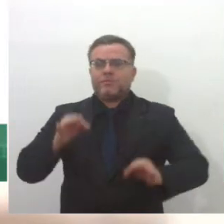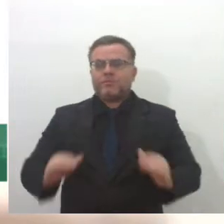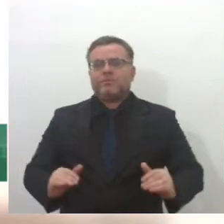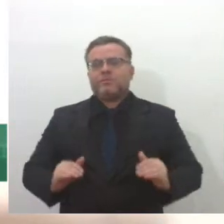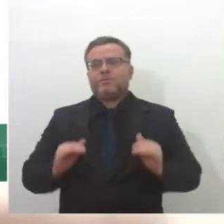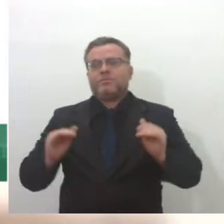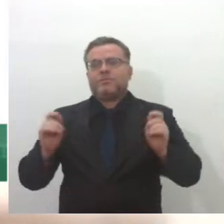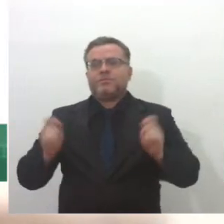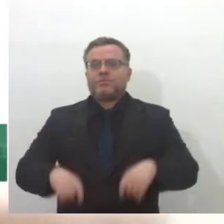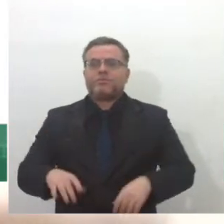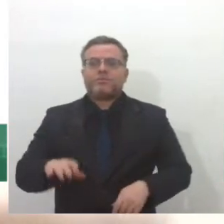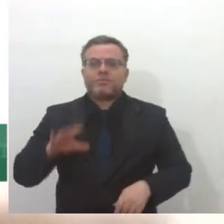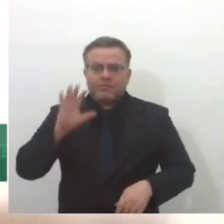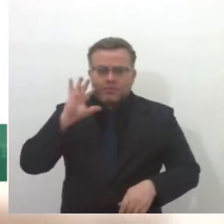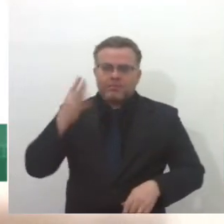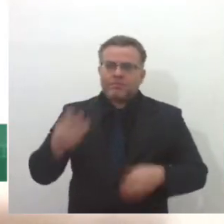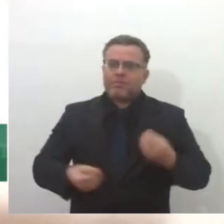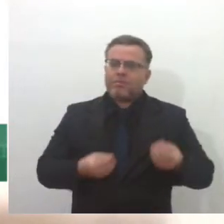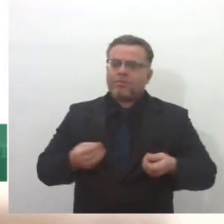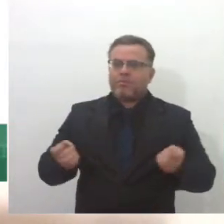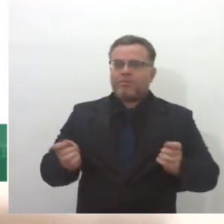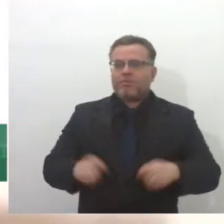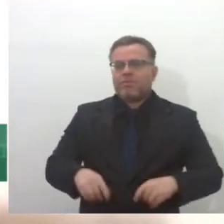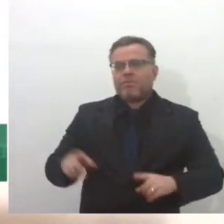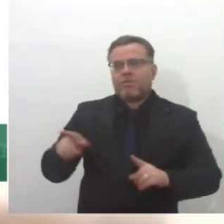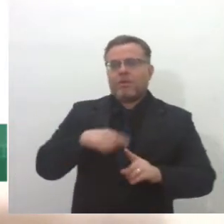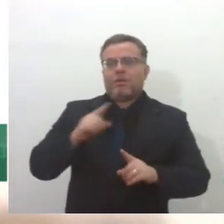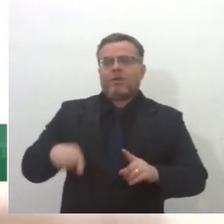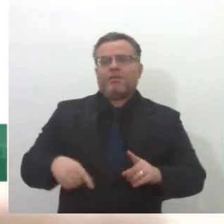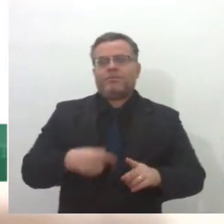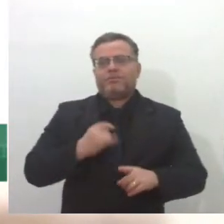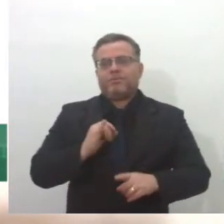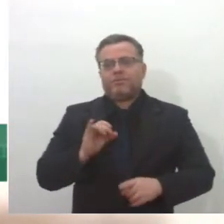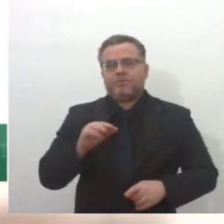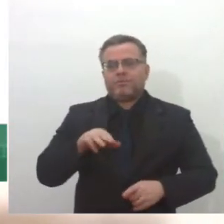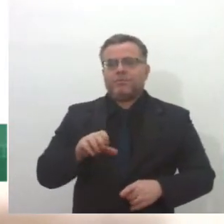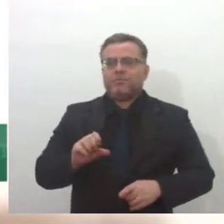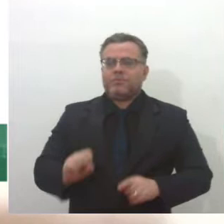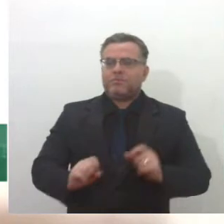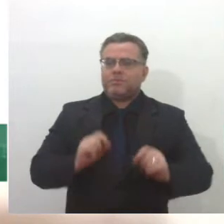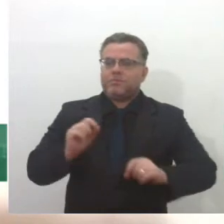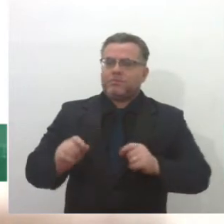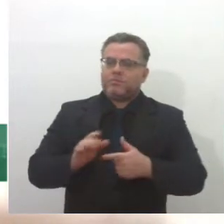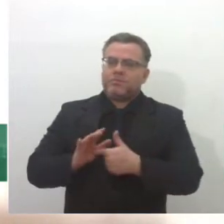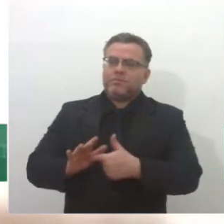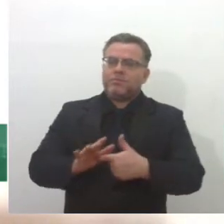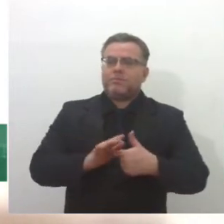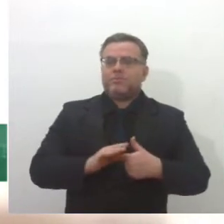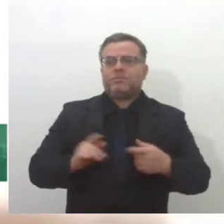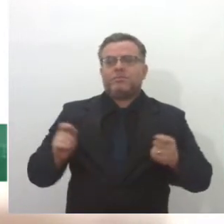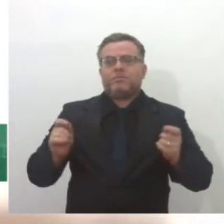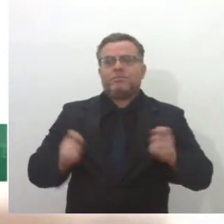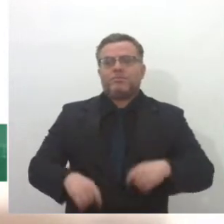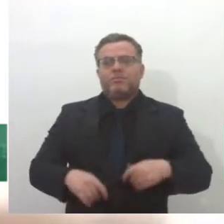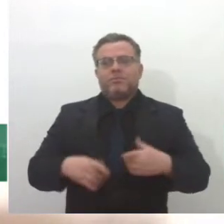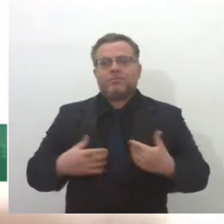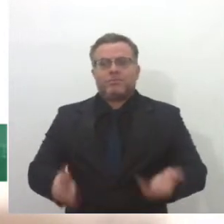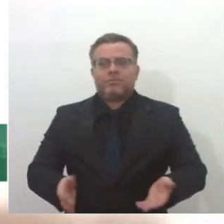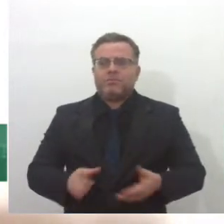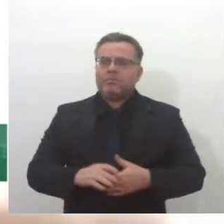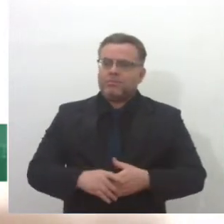sobre a exclusão do ICMS da base de cálculo do PIS e da COFINS. Eu vou tentar